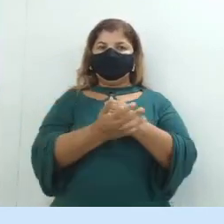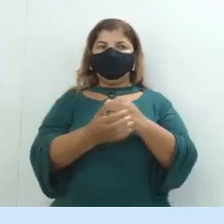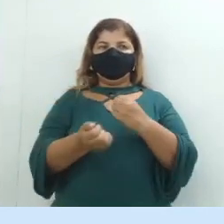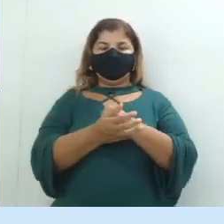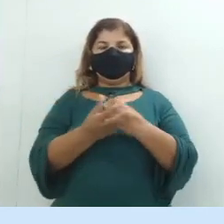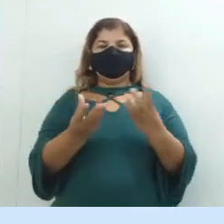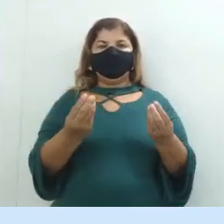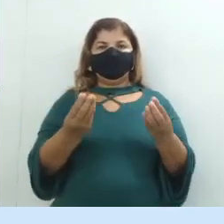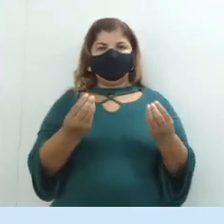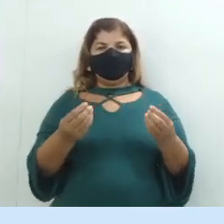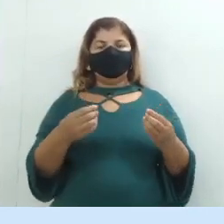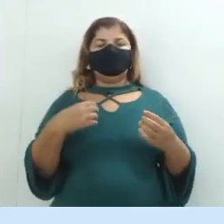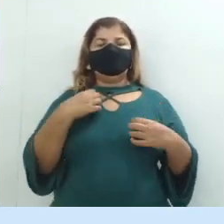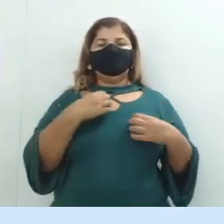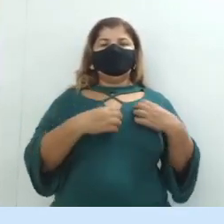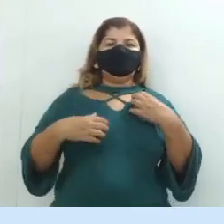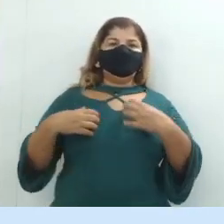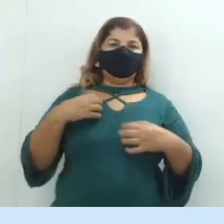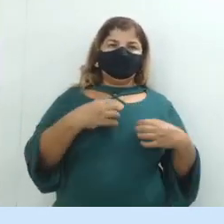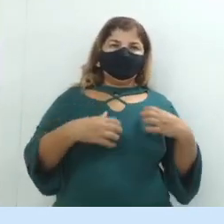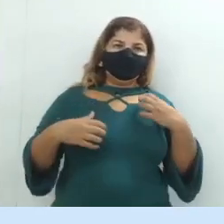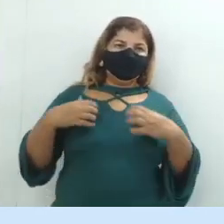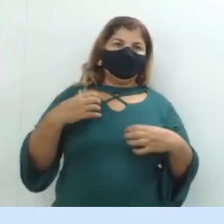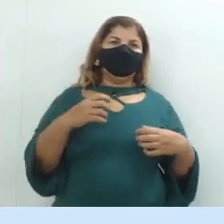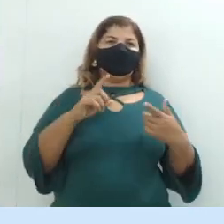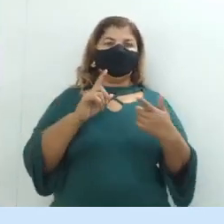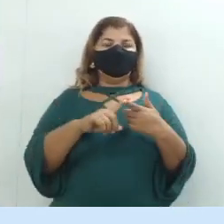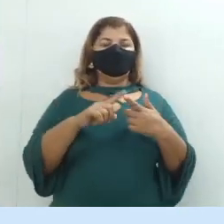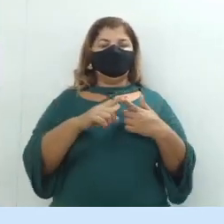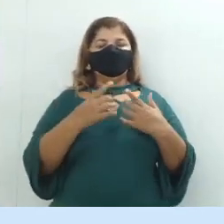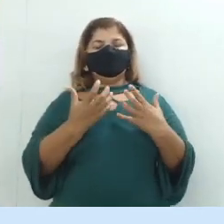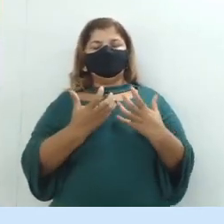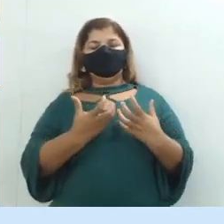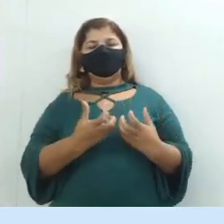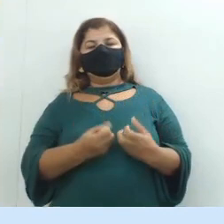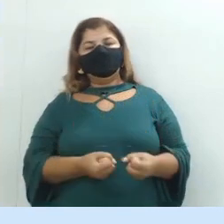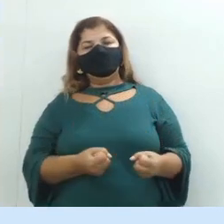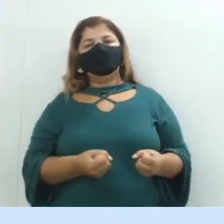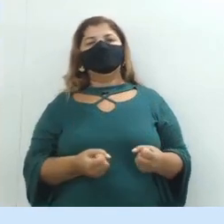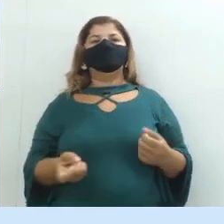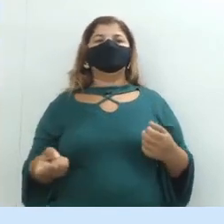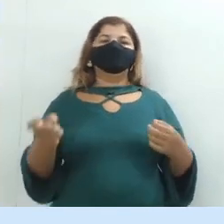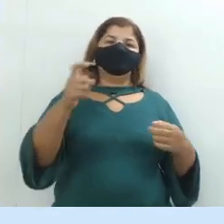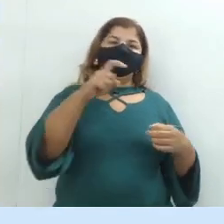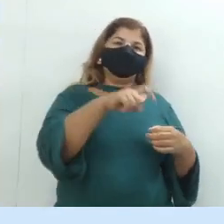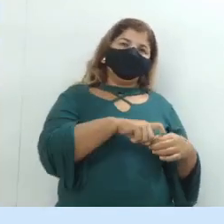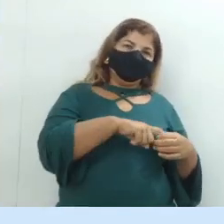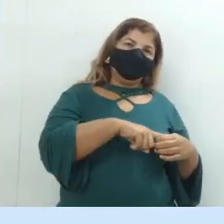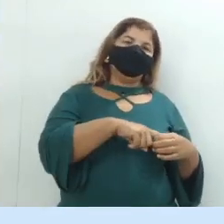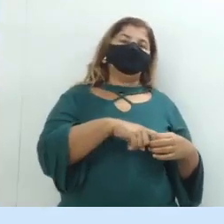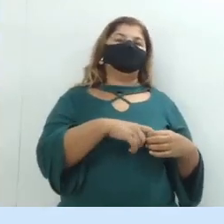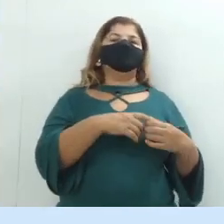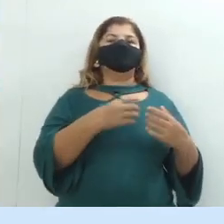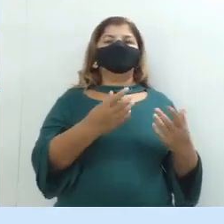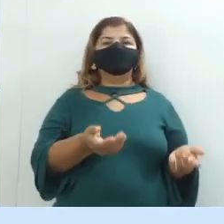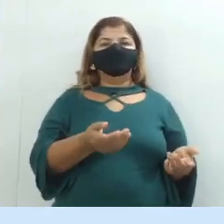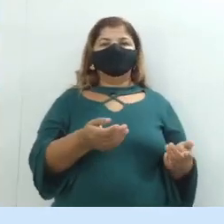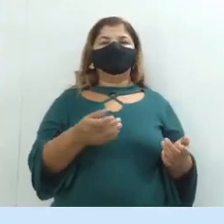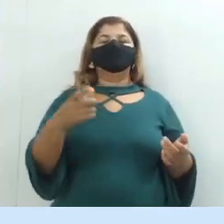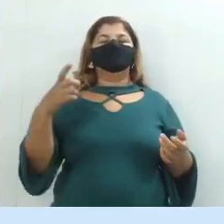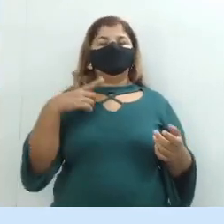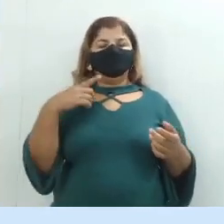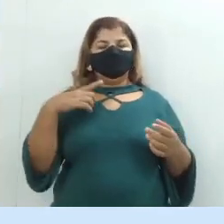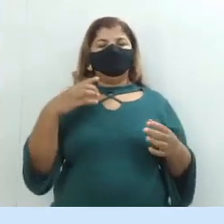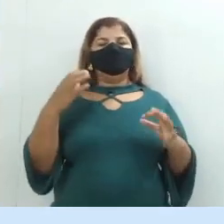ficava. E isso foi o angustiando e, ao mesmo tempo, o decepcionando. Daí, quando ele volta dessa peregrinação, ele volta